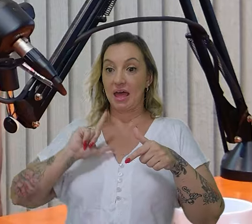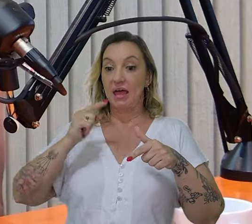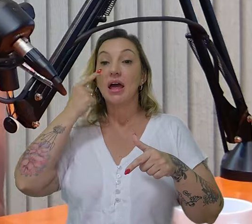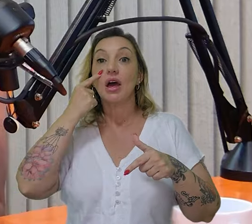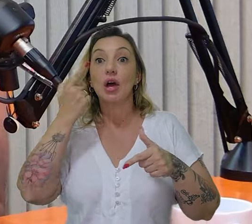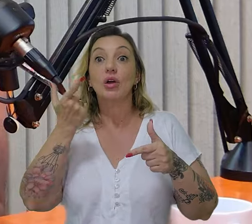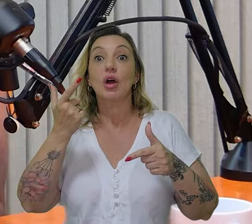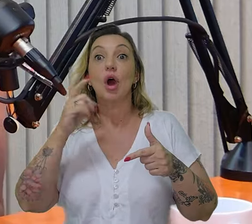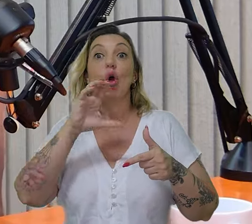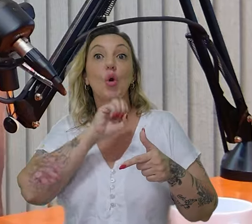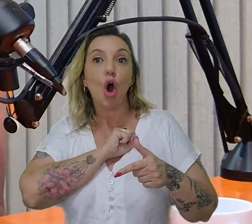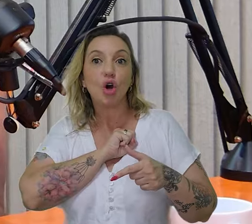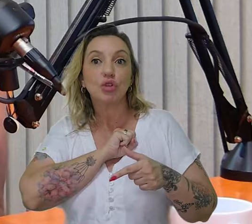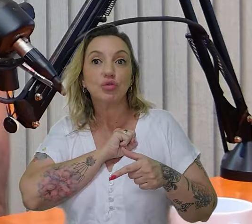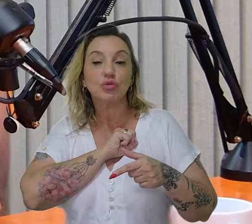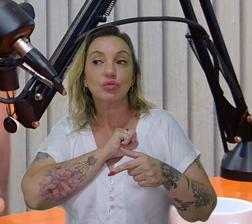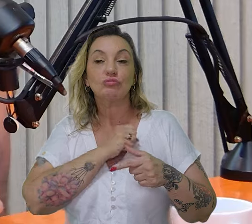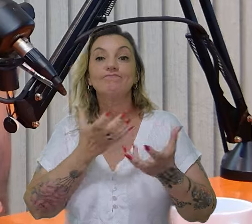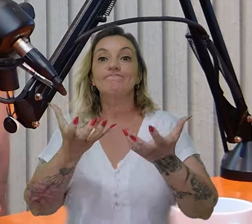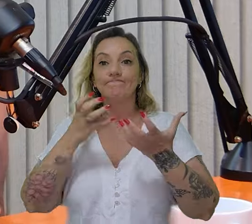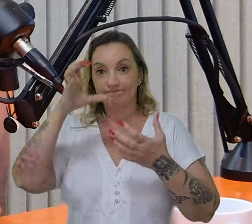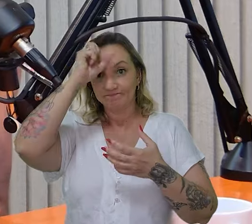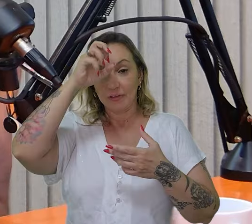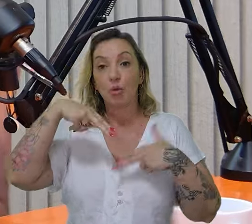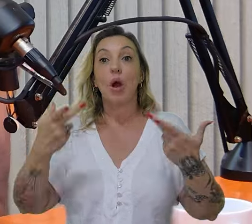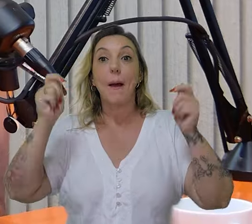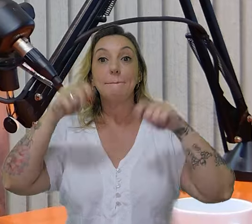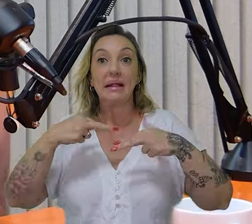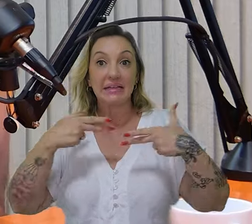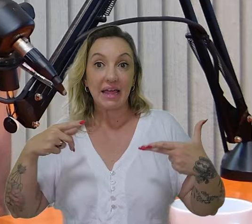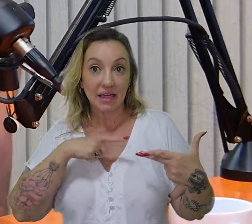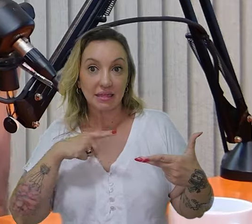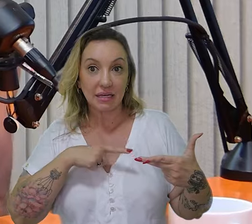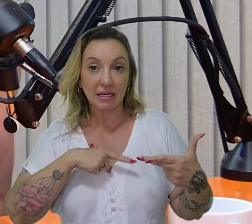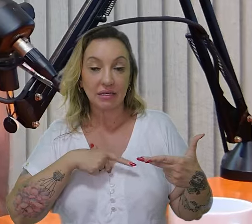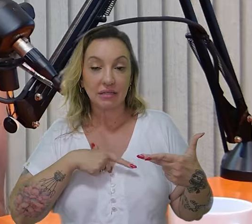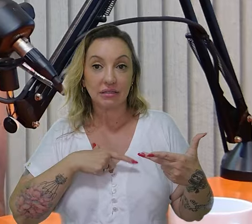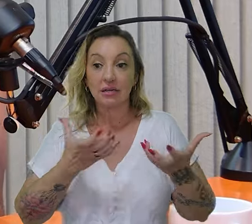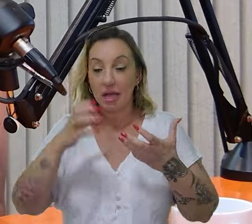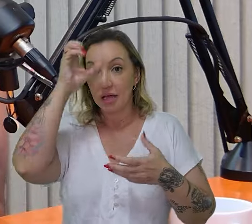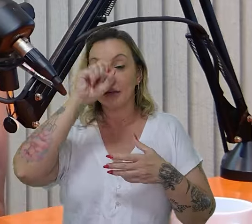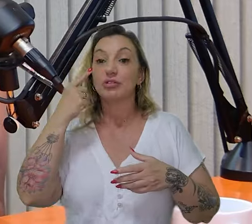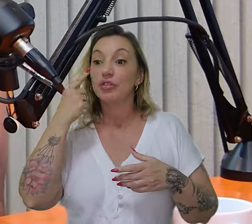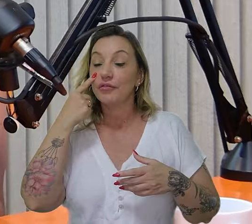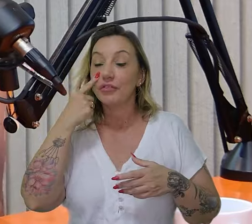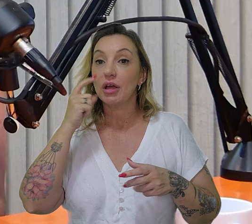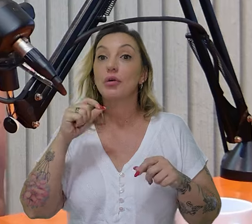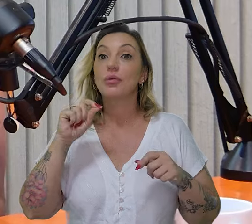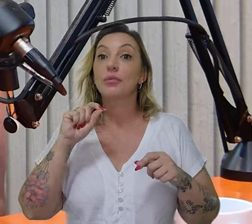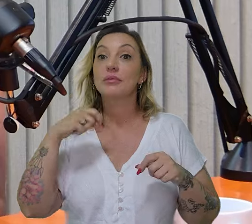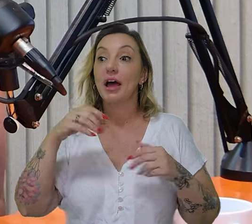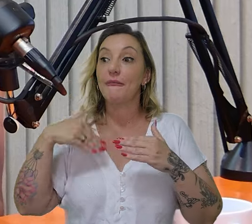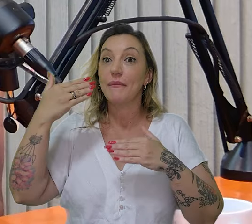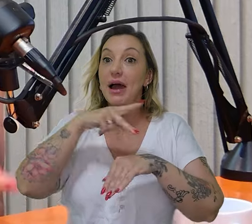ver o que eu gosto o que eu que eu quero aprender quais habilidades eu tenho quais eu quero aprender e deixa eu ver o que tem lá